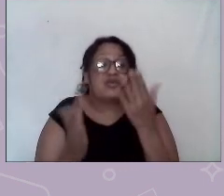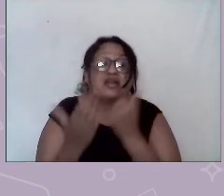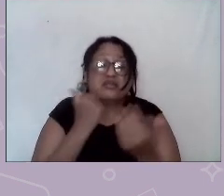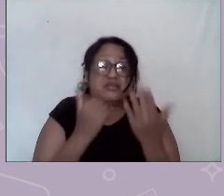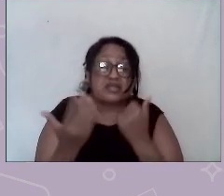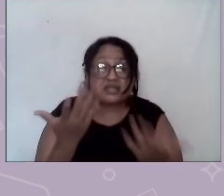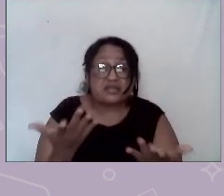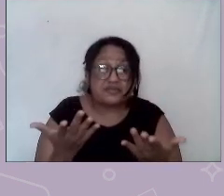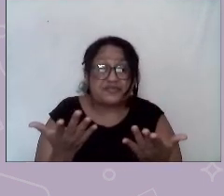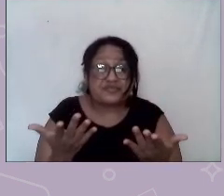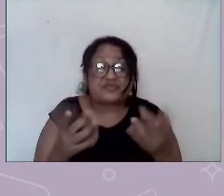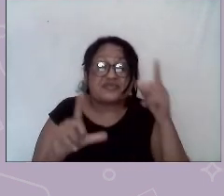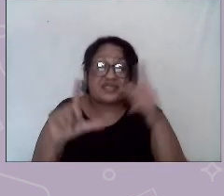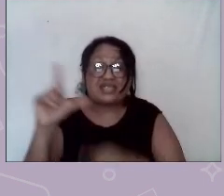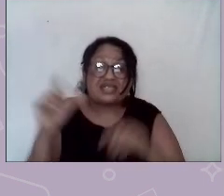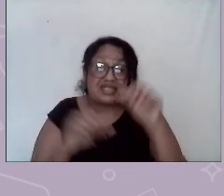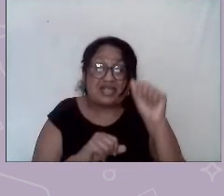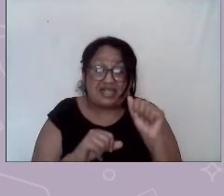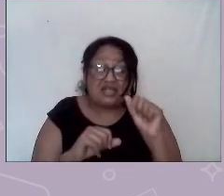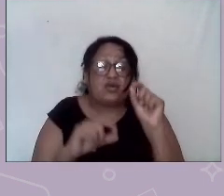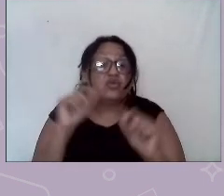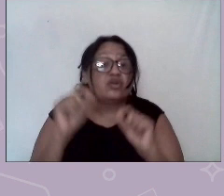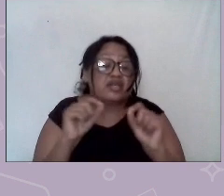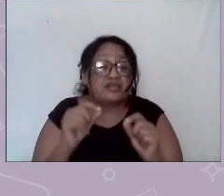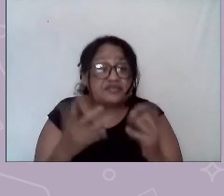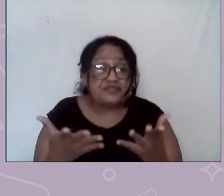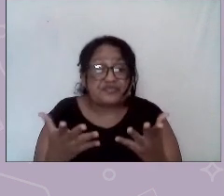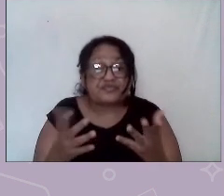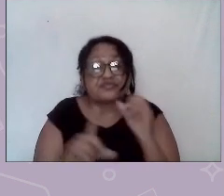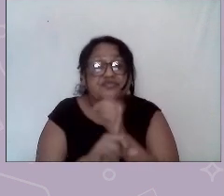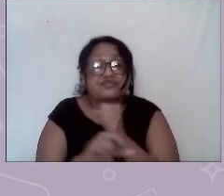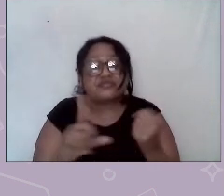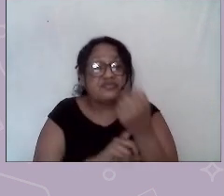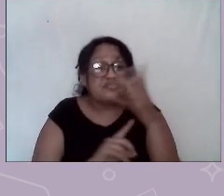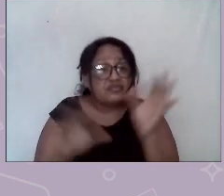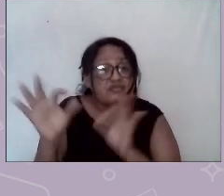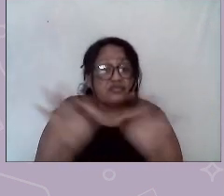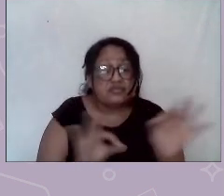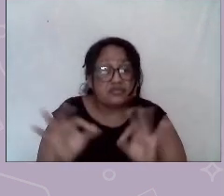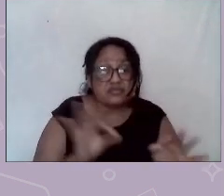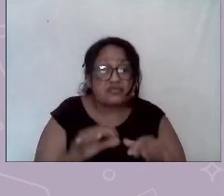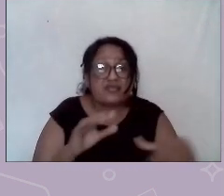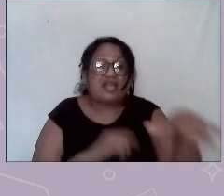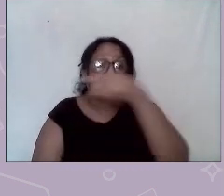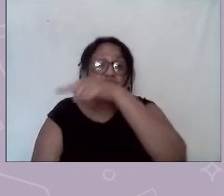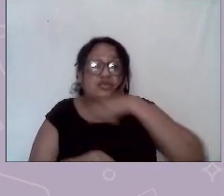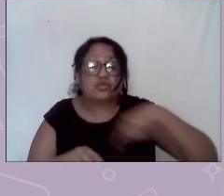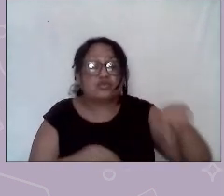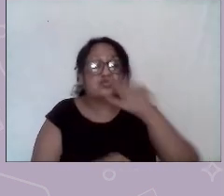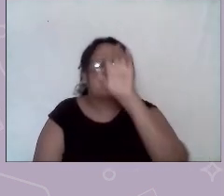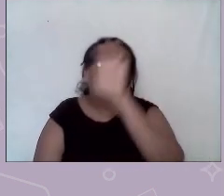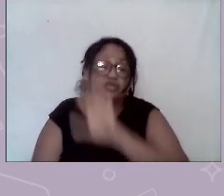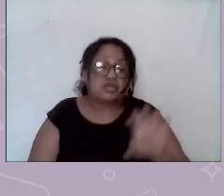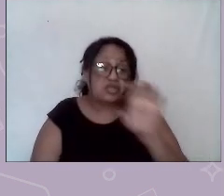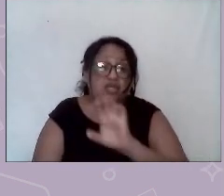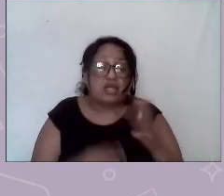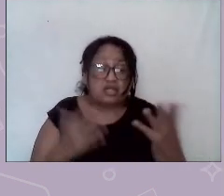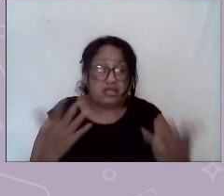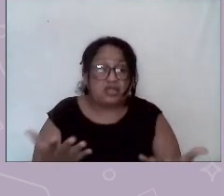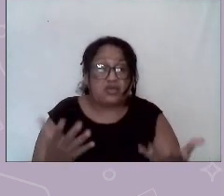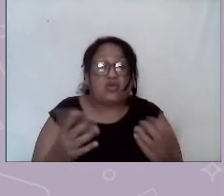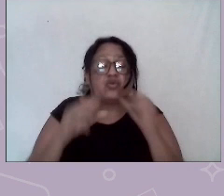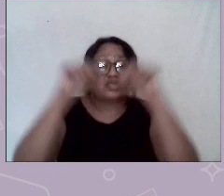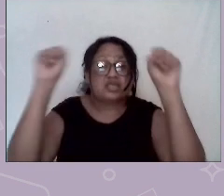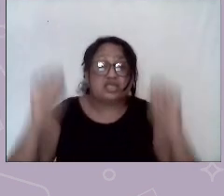a letra A traz que as sociedades se organizaram em torno do Estado com um complexo sistema